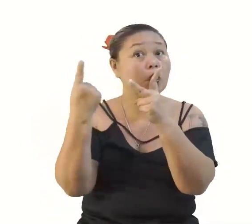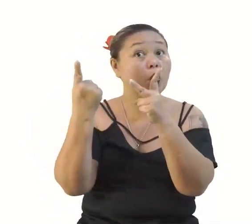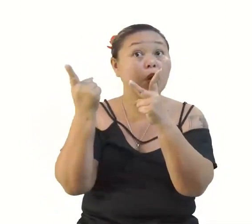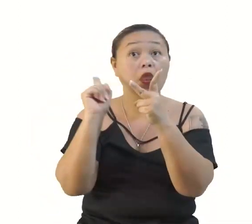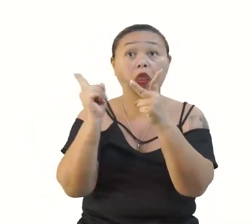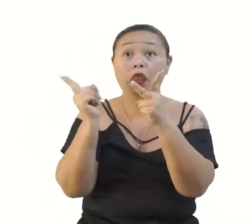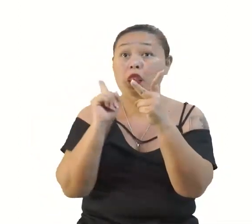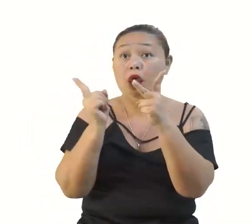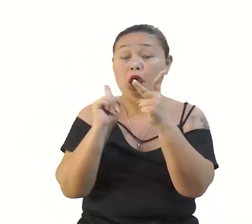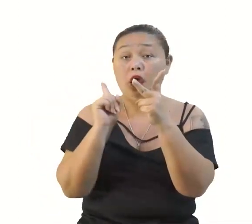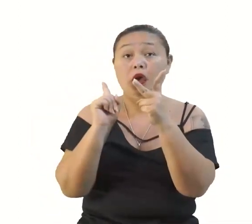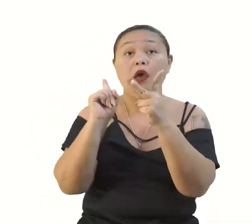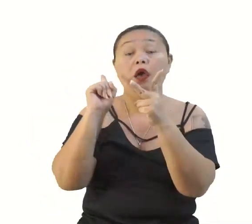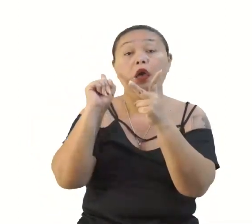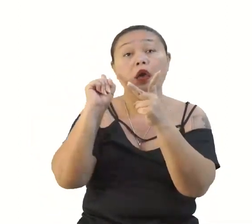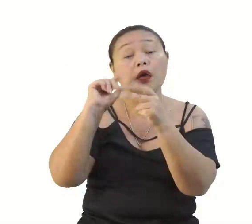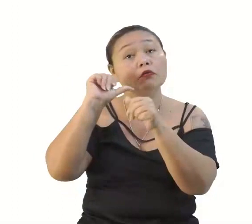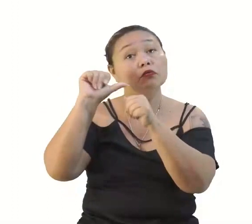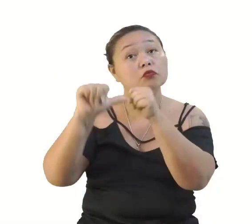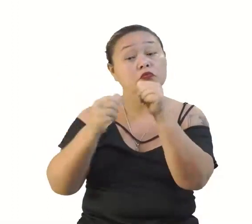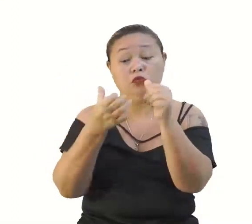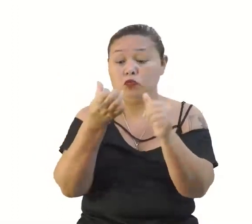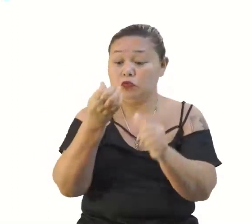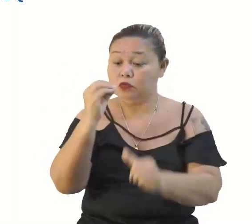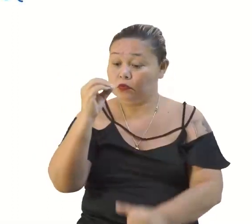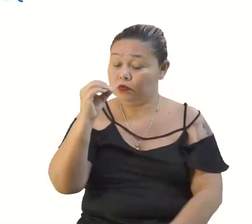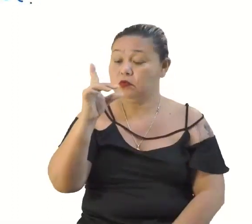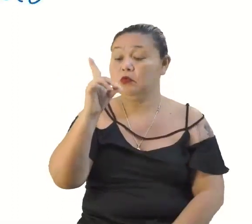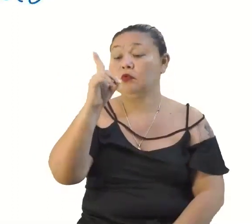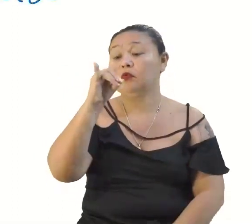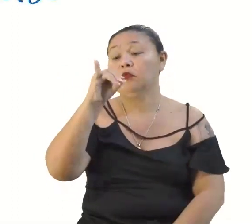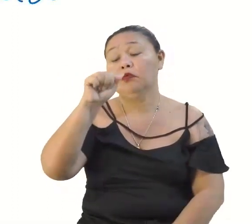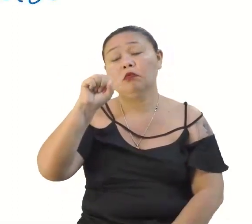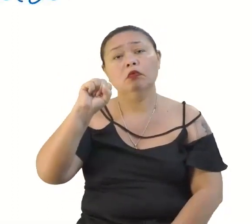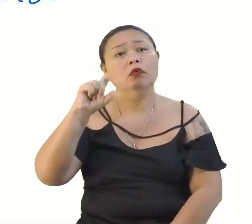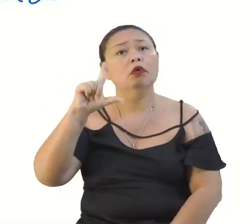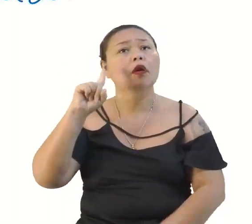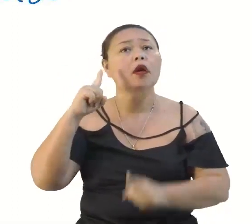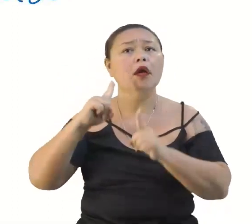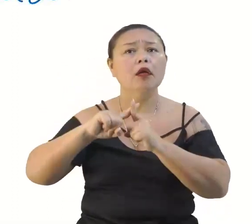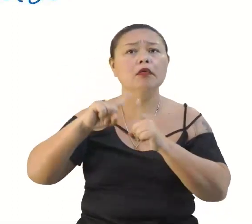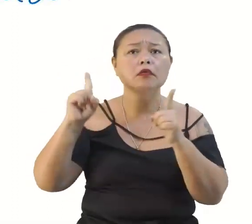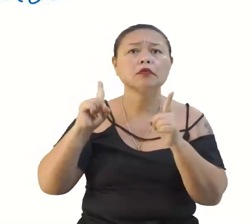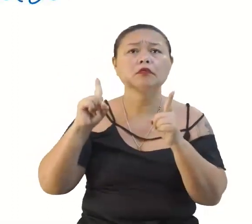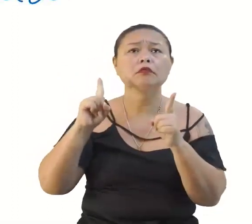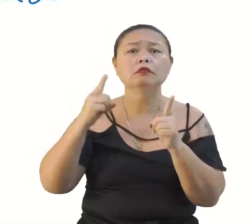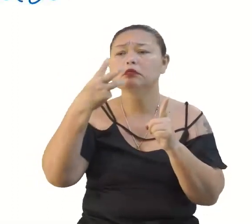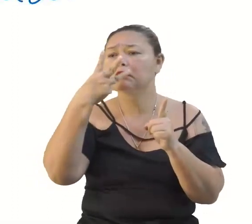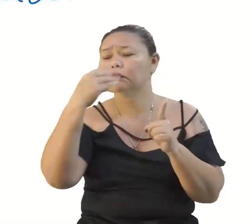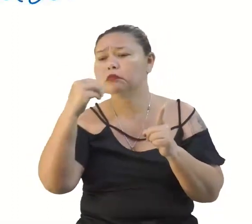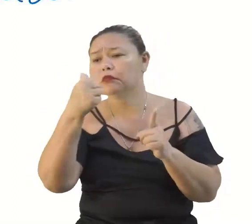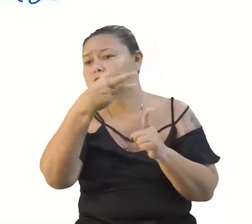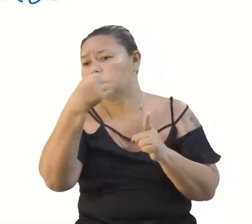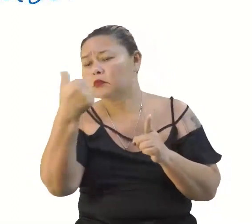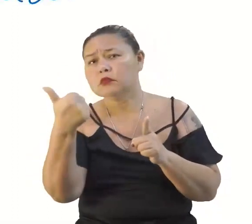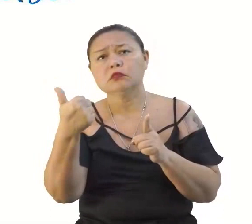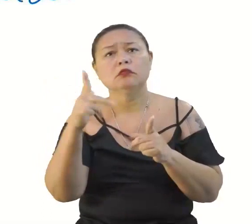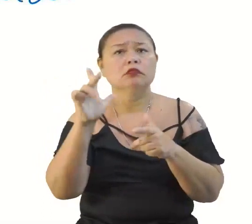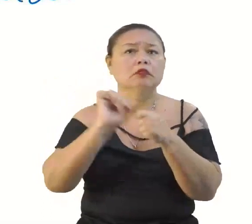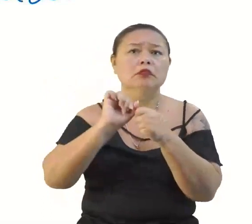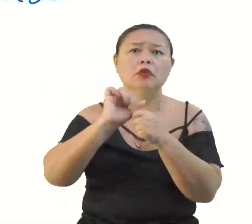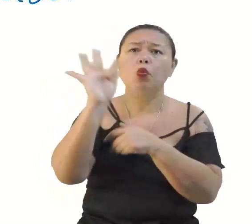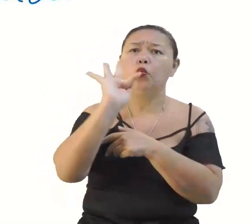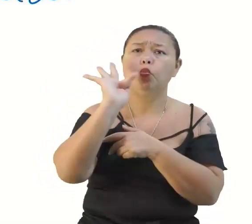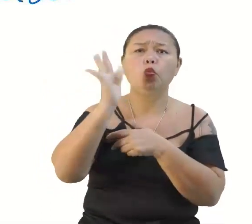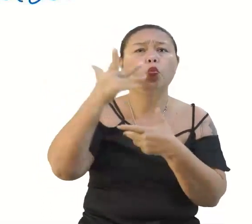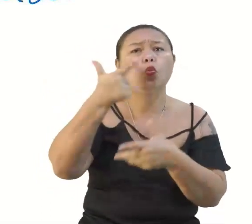No. Não, 2 meses me geram 60 dias. Professor, mas se o mês for de 31, se for fevereiro que só